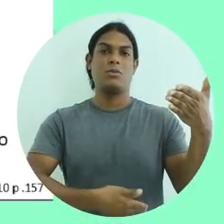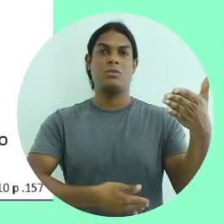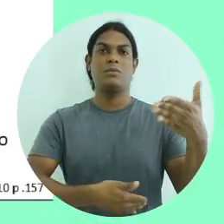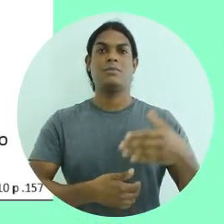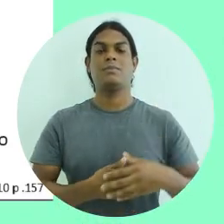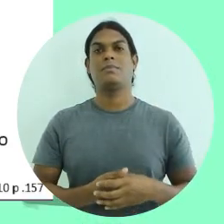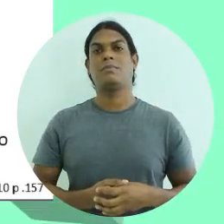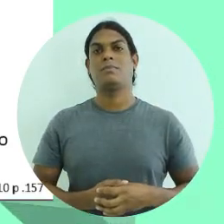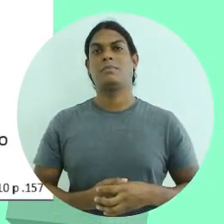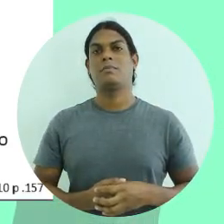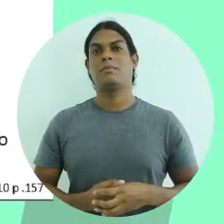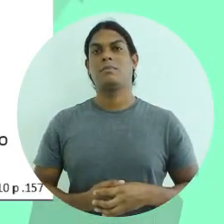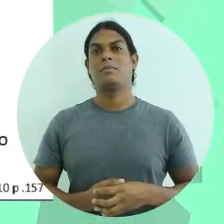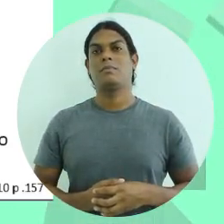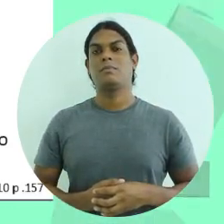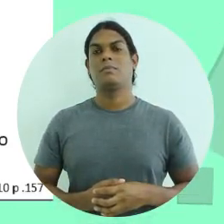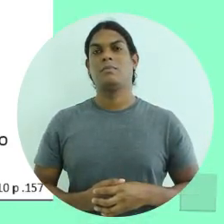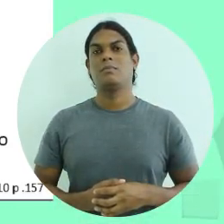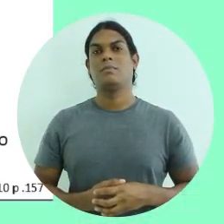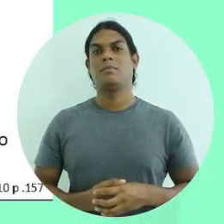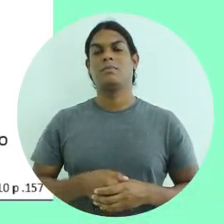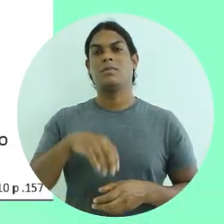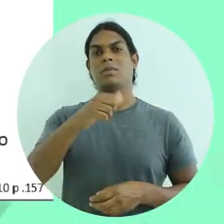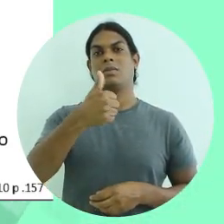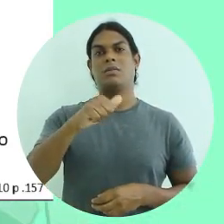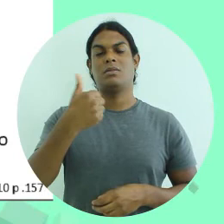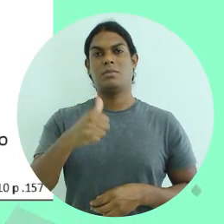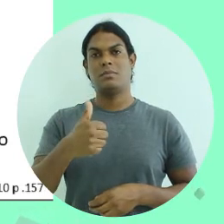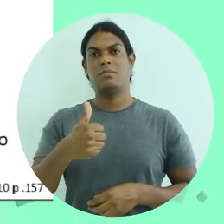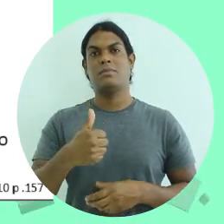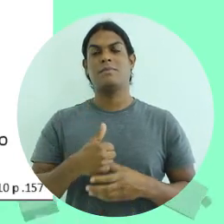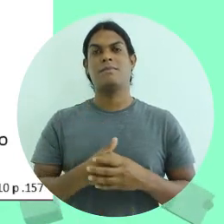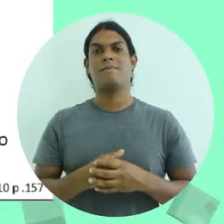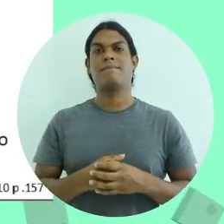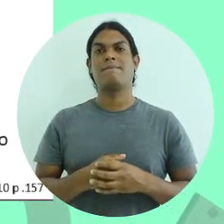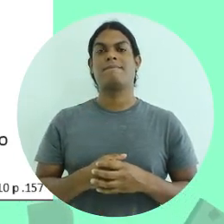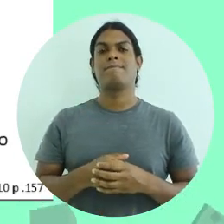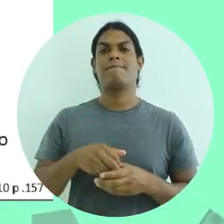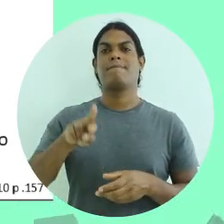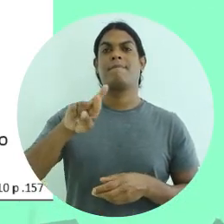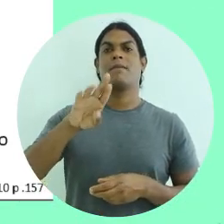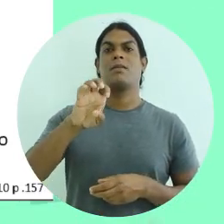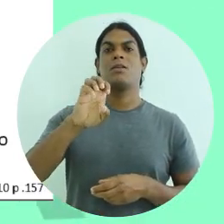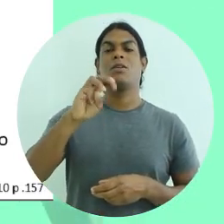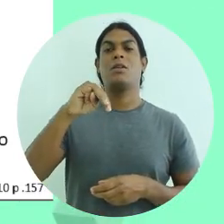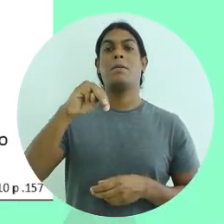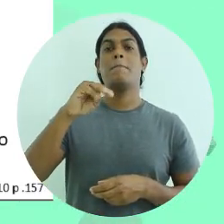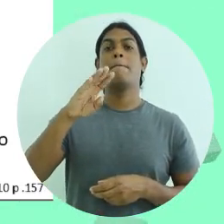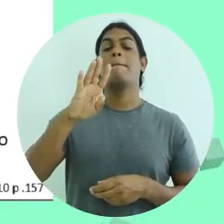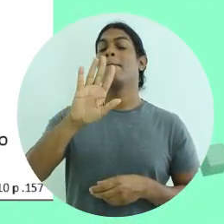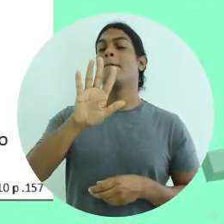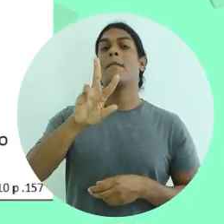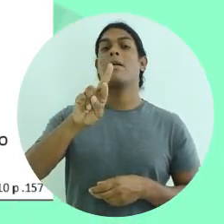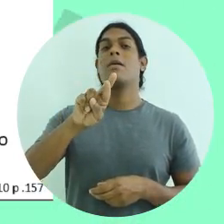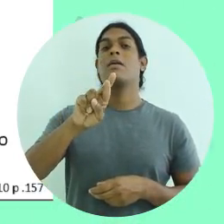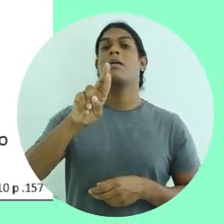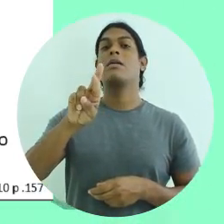tinha solicitado anteriormente. E o 11º é o reembolso desse financiamento,